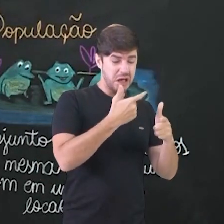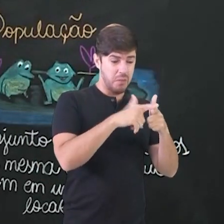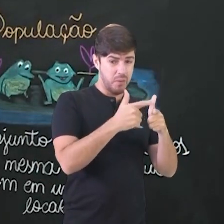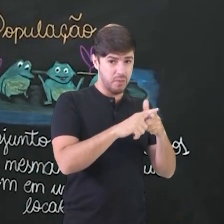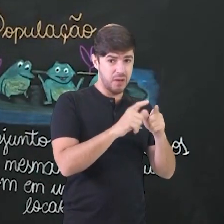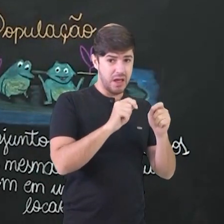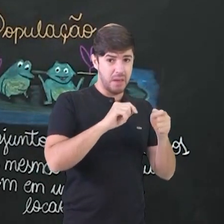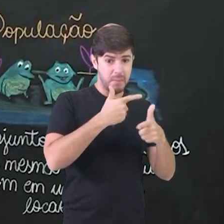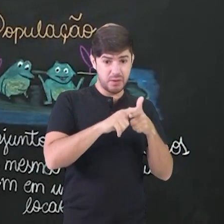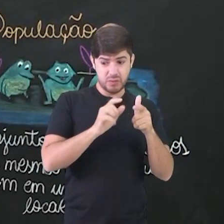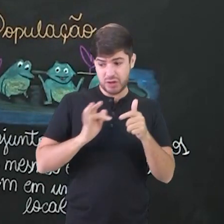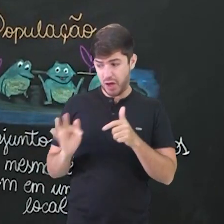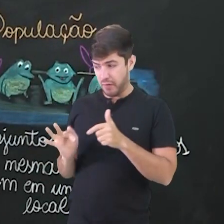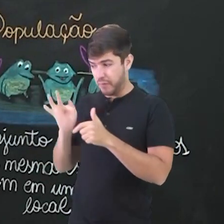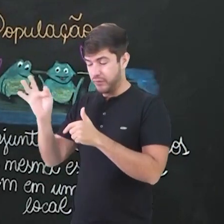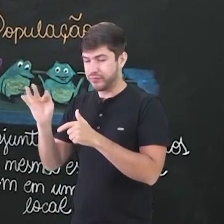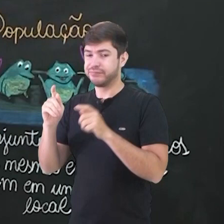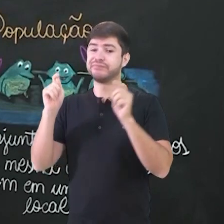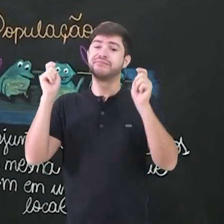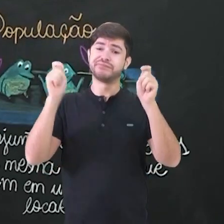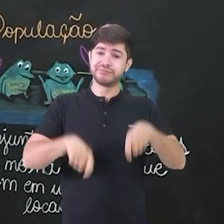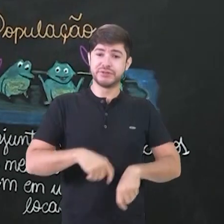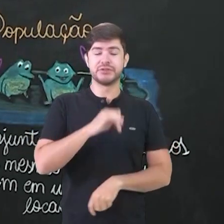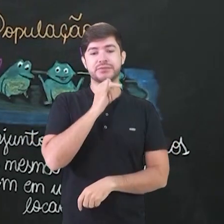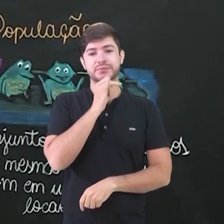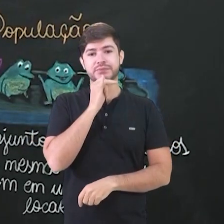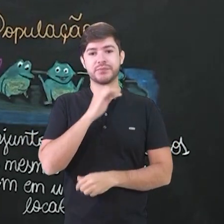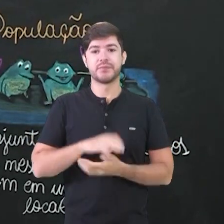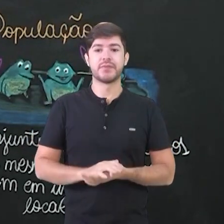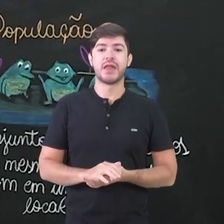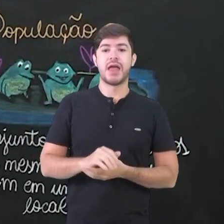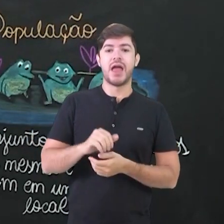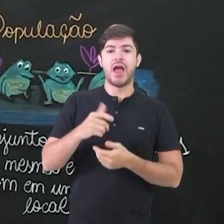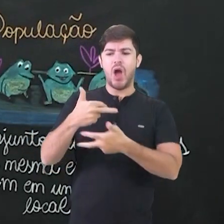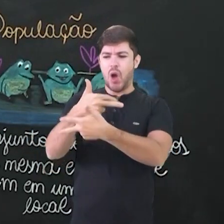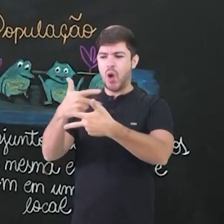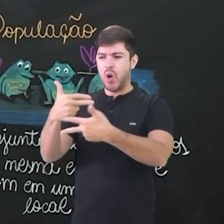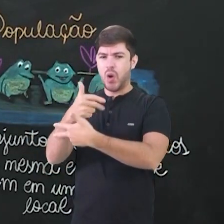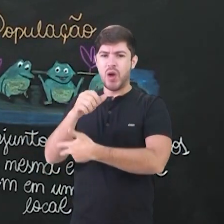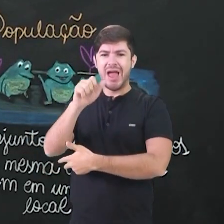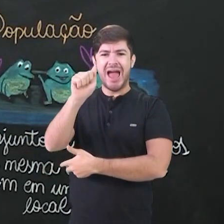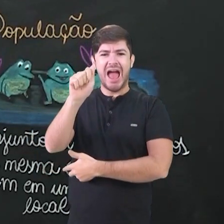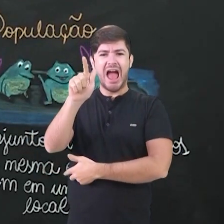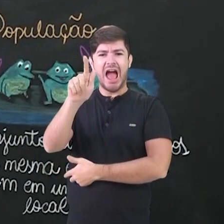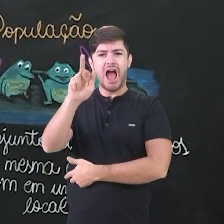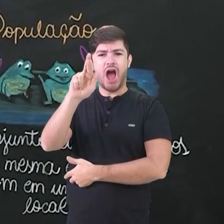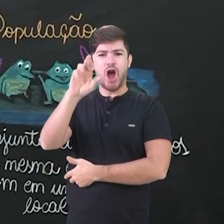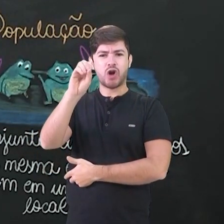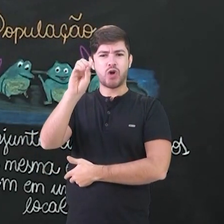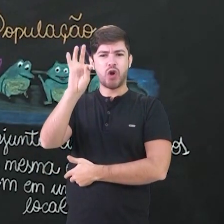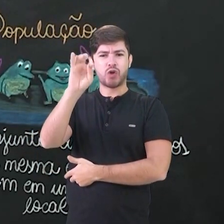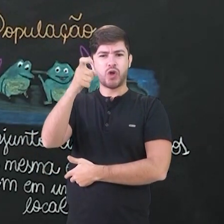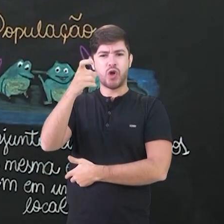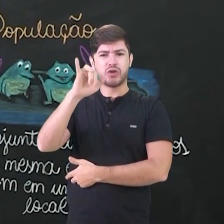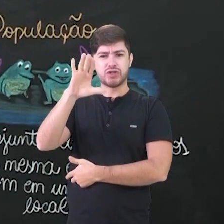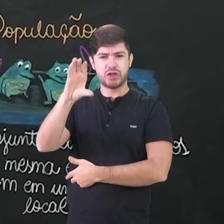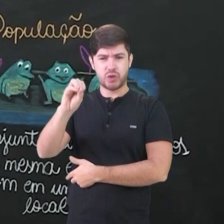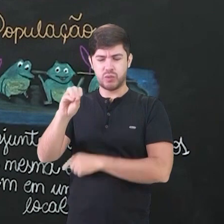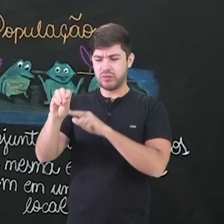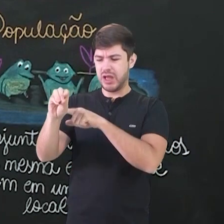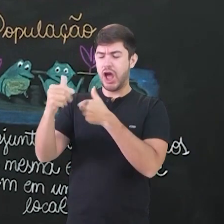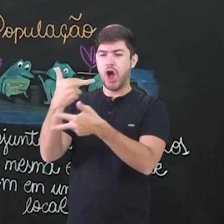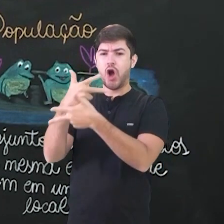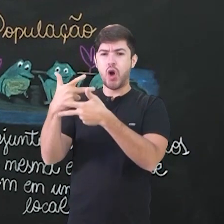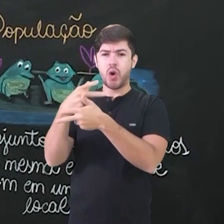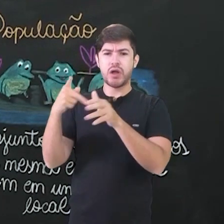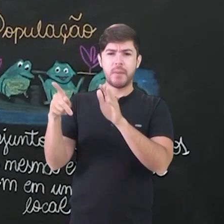Pode acontecer. Vou te dar um exemplo. Agrotóxicos. Já ouviu falar disso? Agrotóxicos são substâncias que